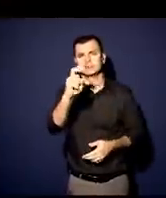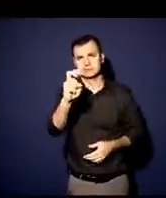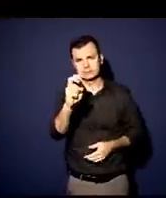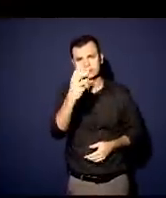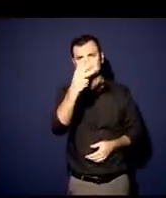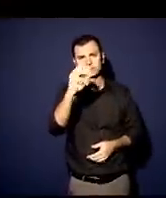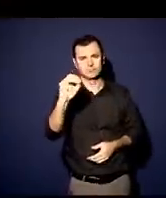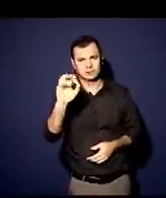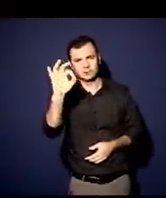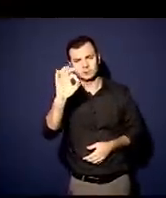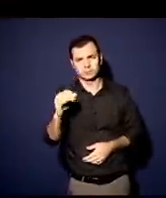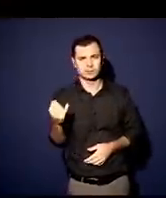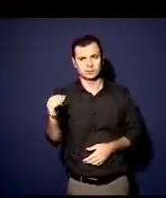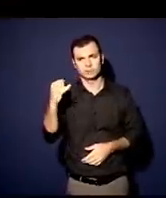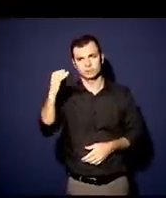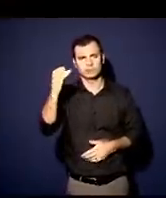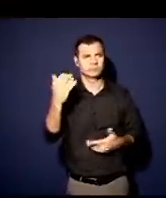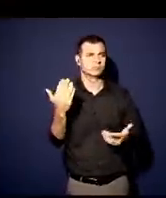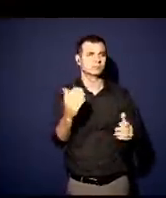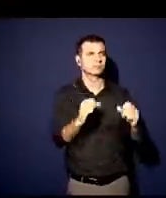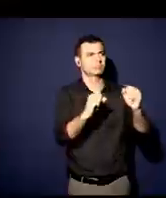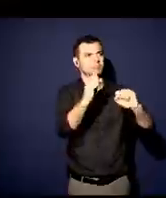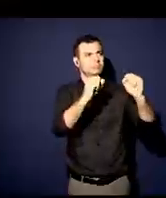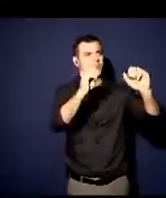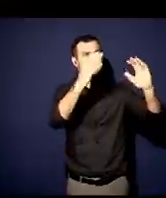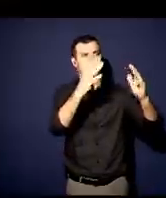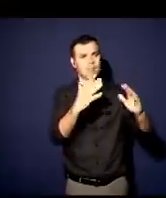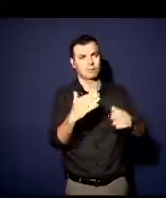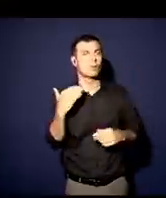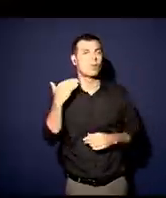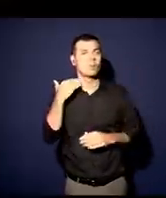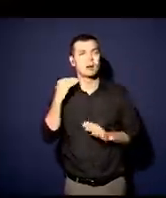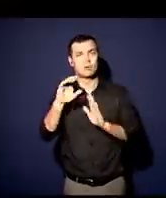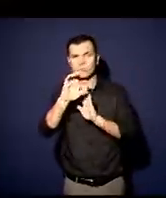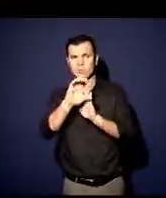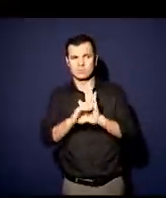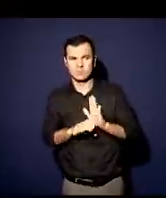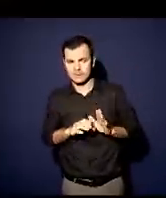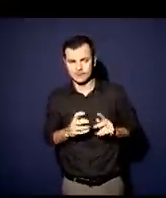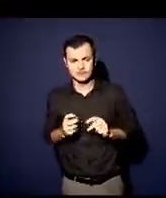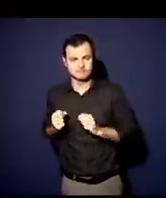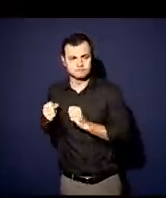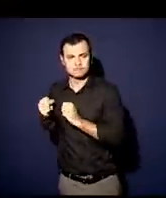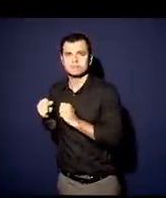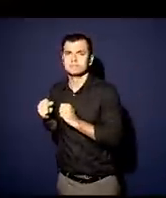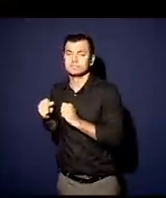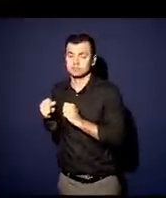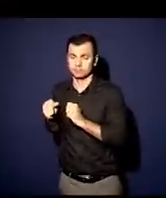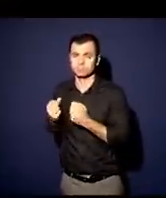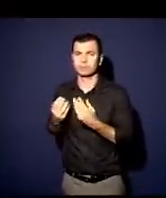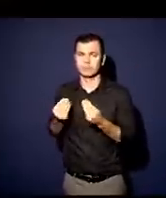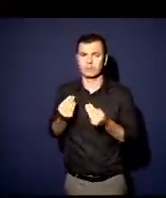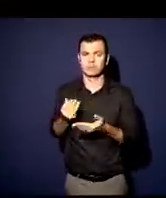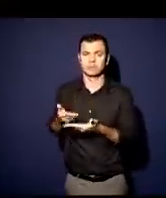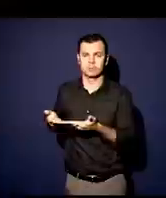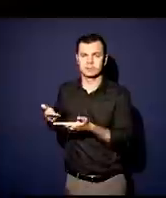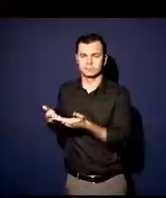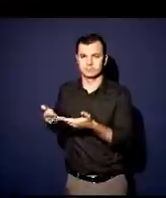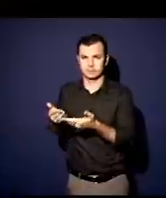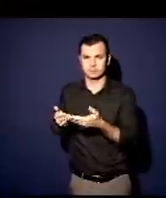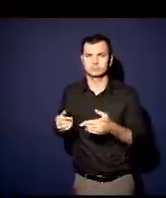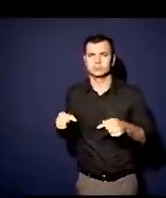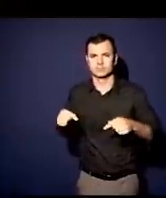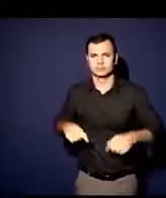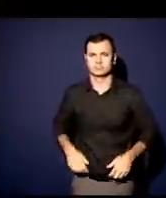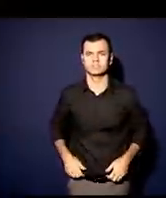vão quebrar aos borbotões, os bancos estão apertando o crédito, acho que vai ter um aperto de crédito razoável depois de todos esses eventos